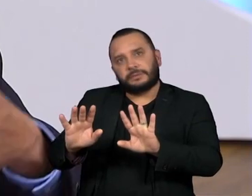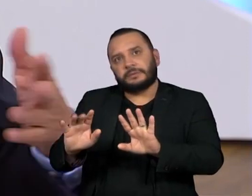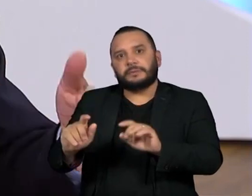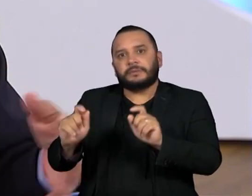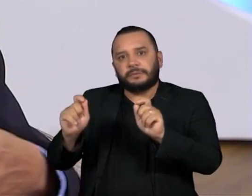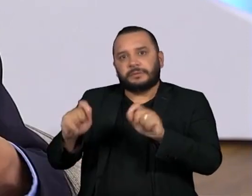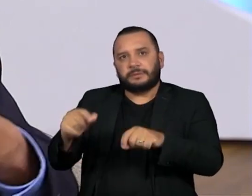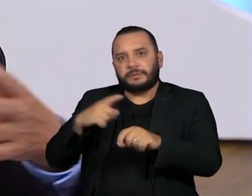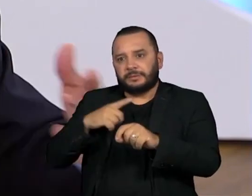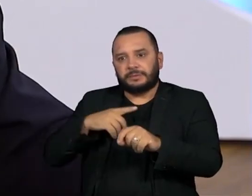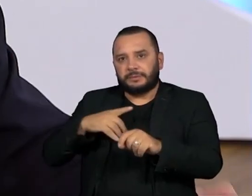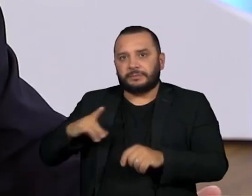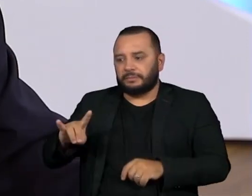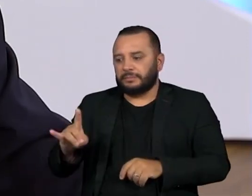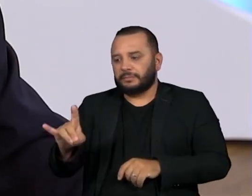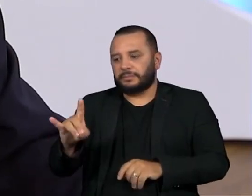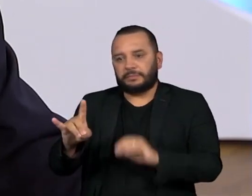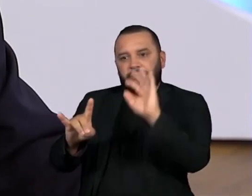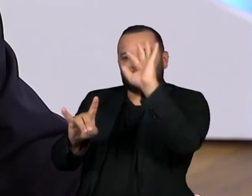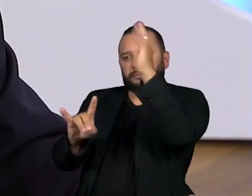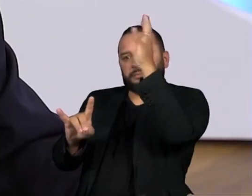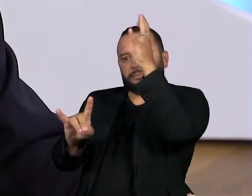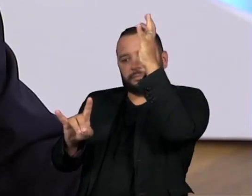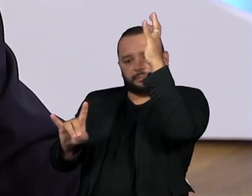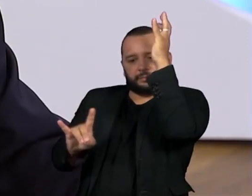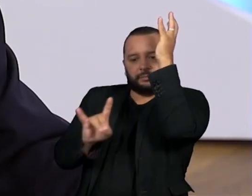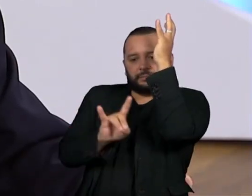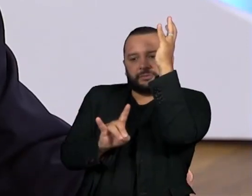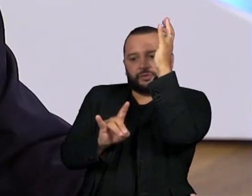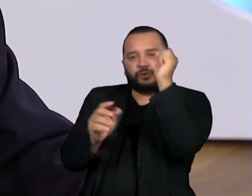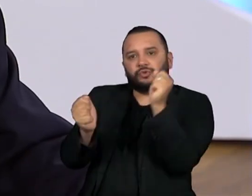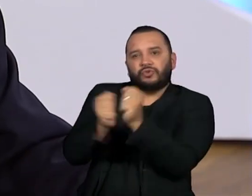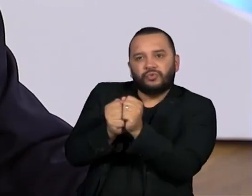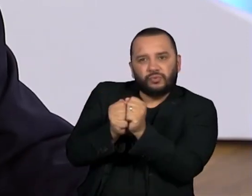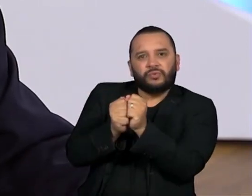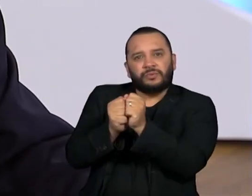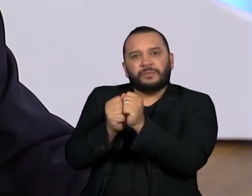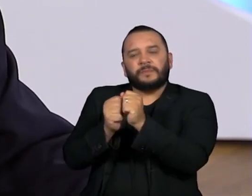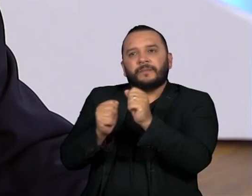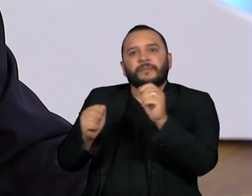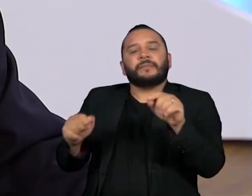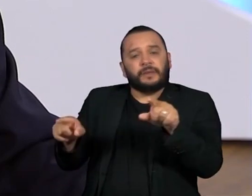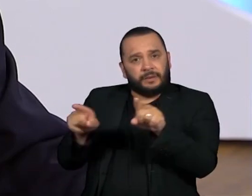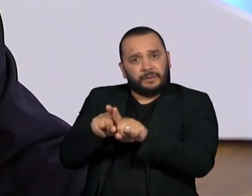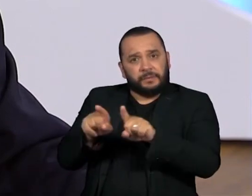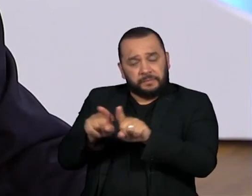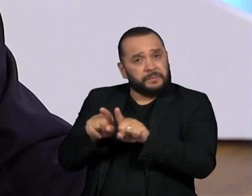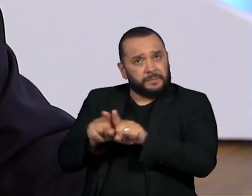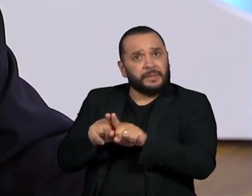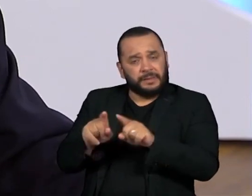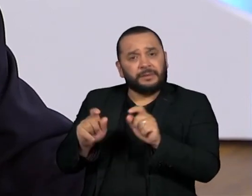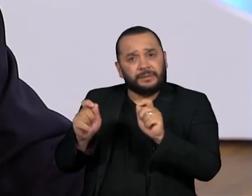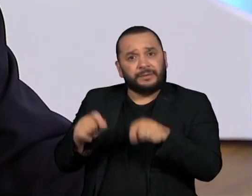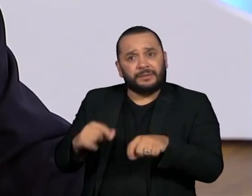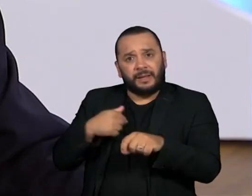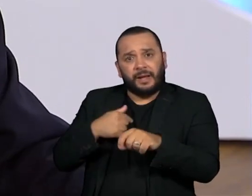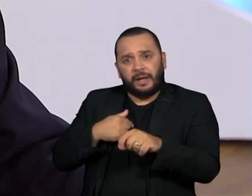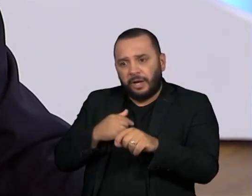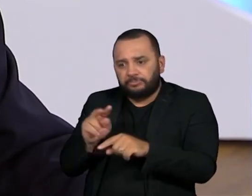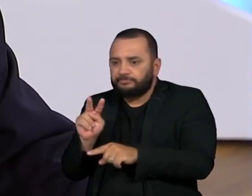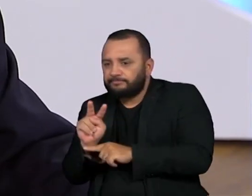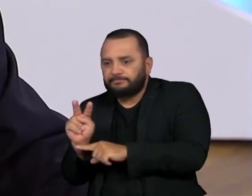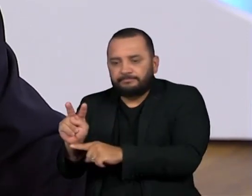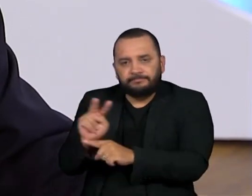na sombra, é manejo. Isso dá 80% das emissões brasileiras. Só com isso,